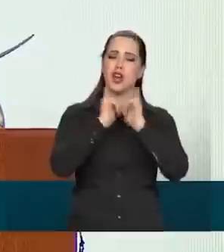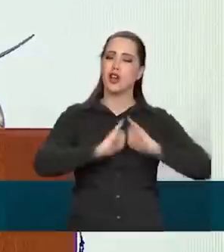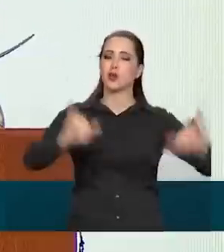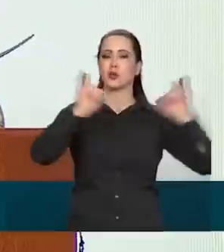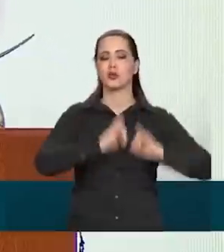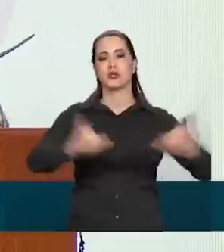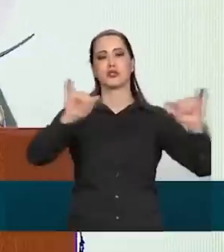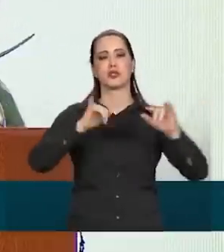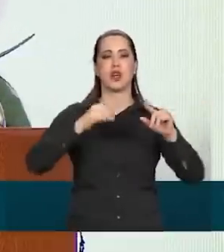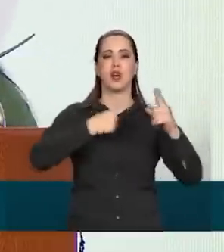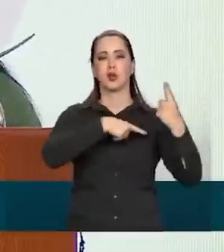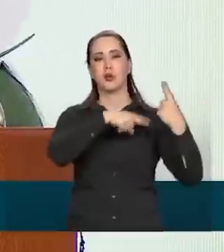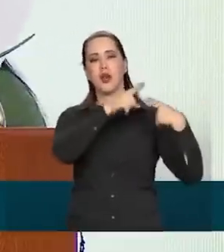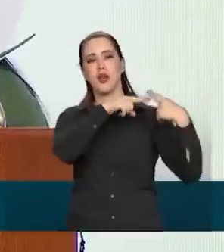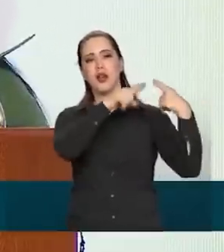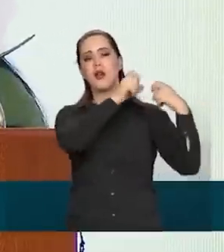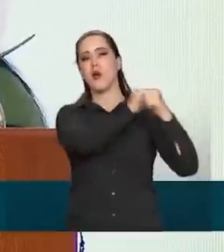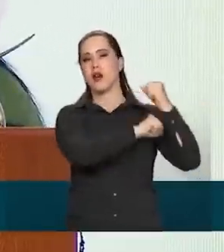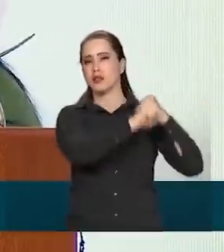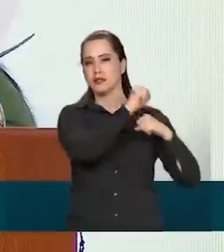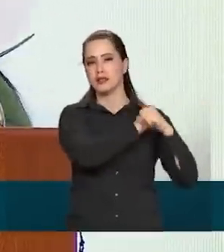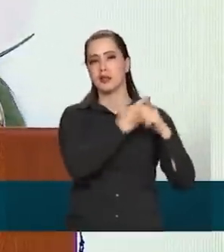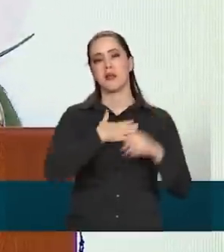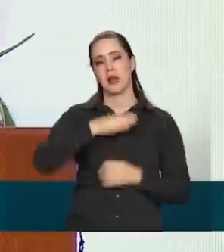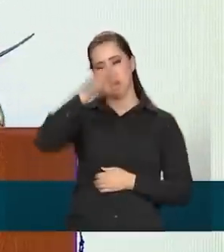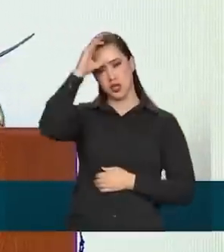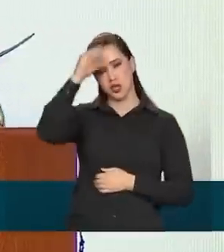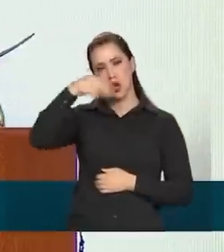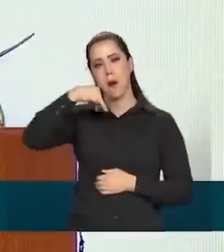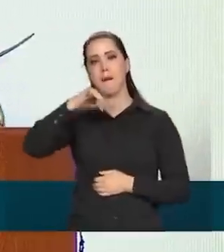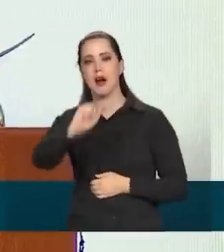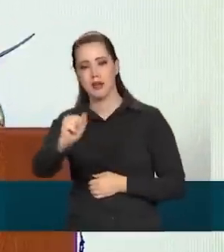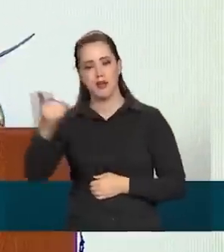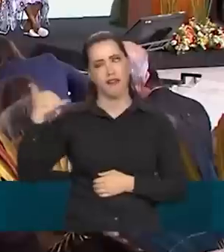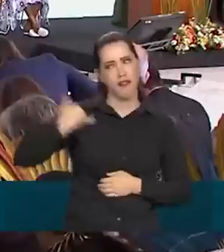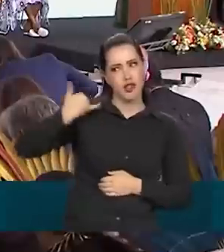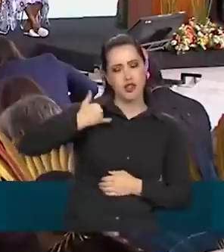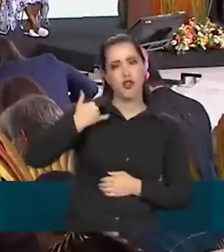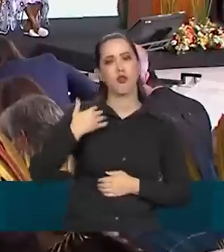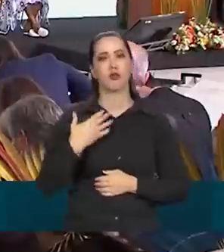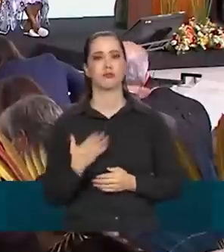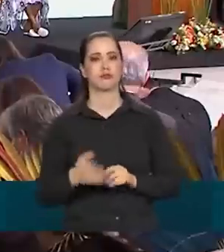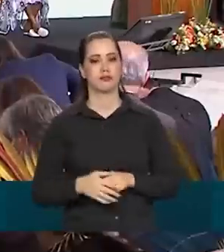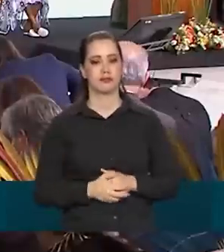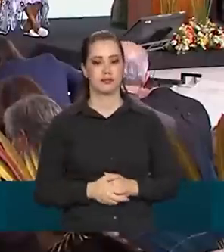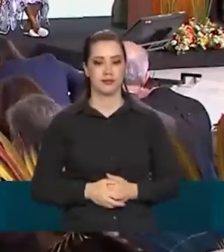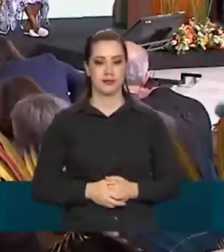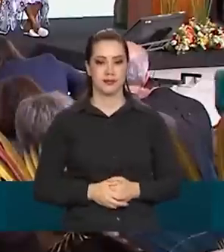anunciada há anos pela minha tia Maria.